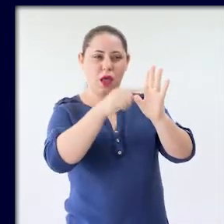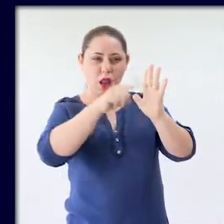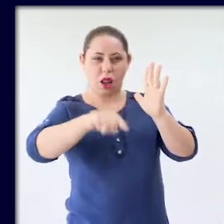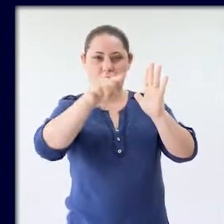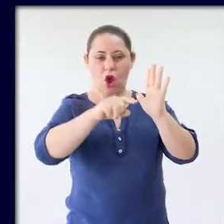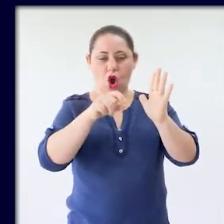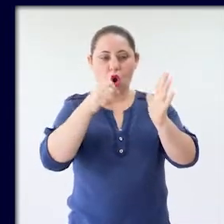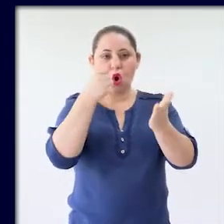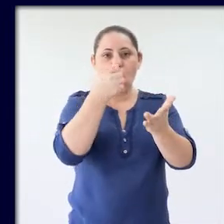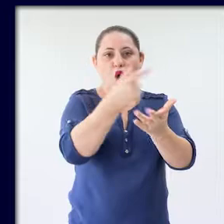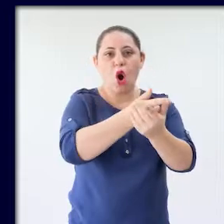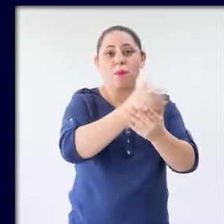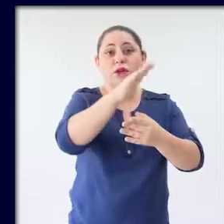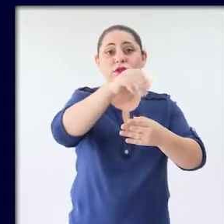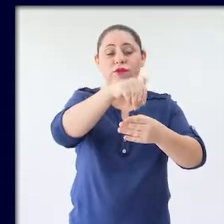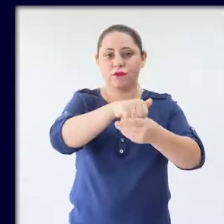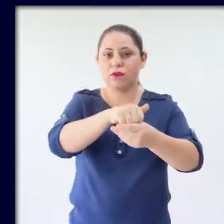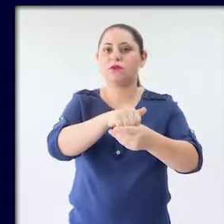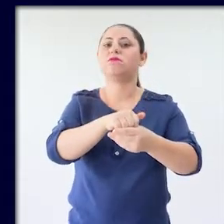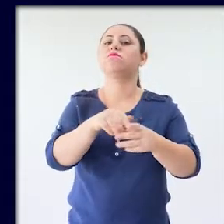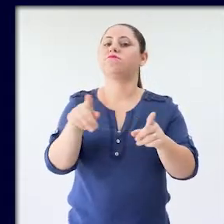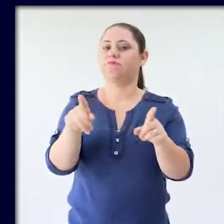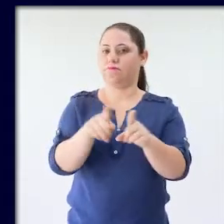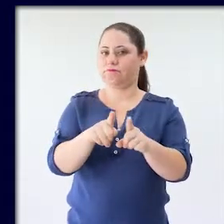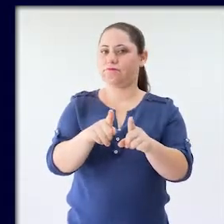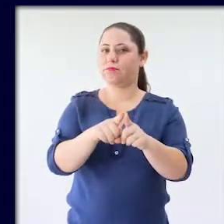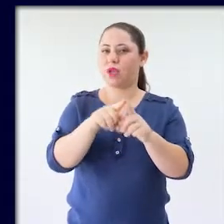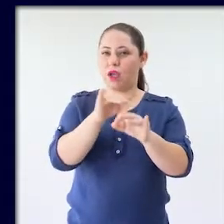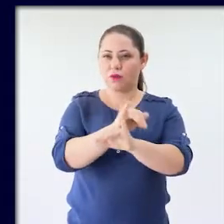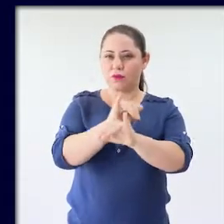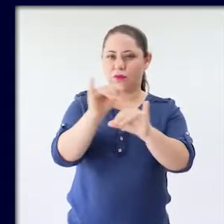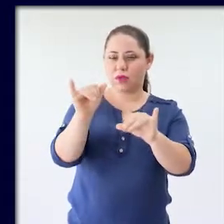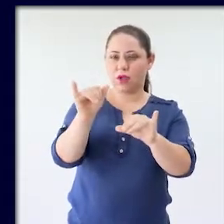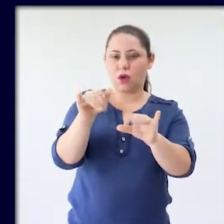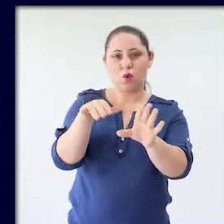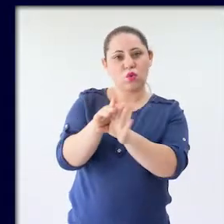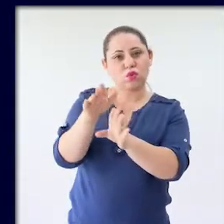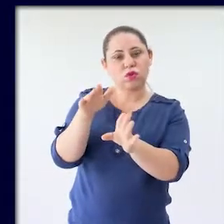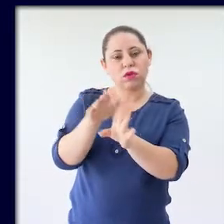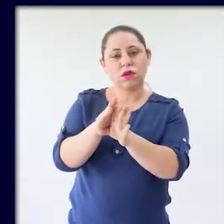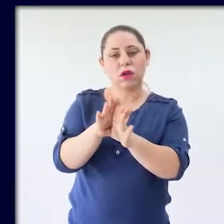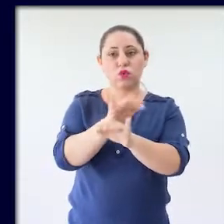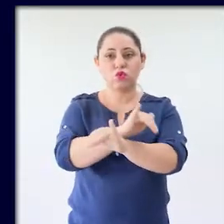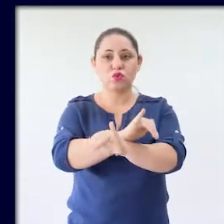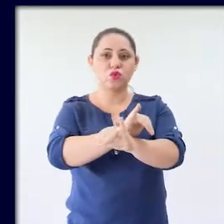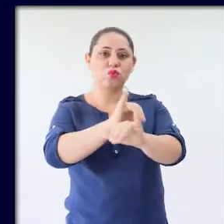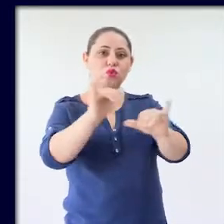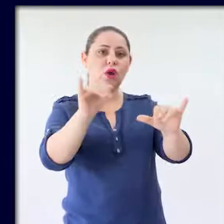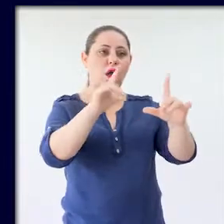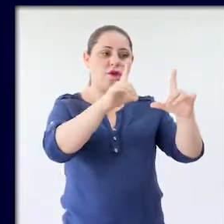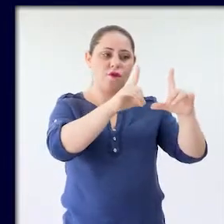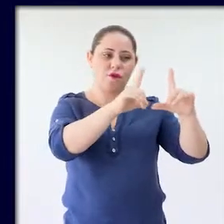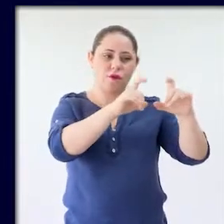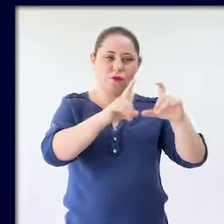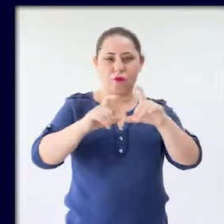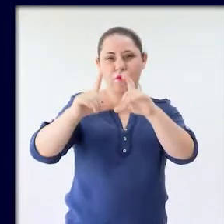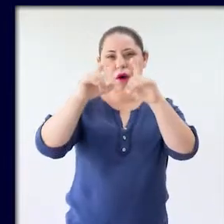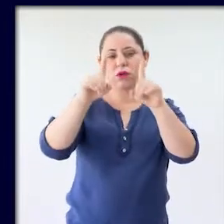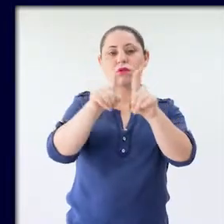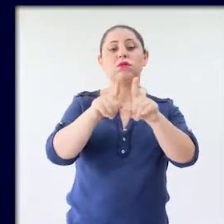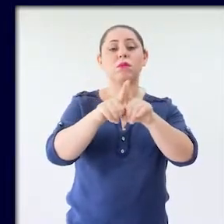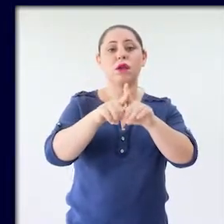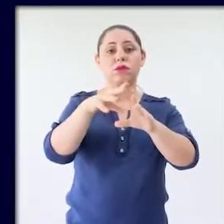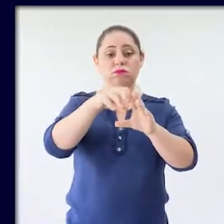propaganda irregular, uma compra de votos, inclusive instruir a sua notícia com